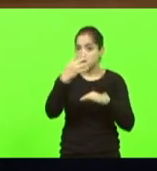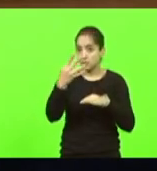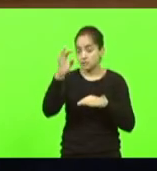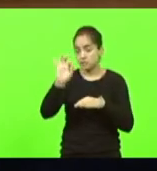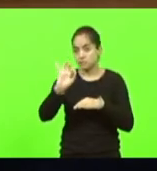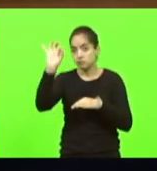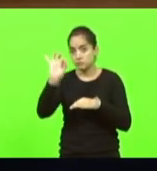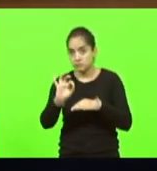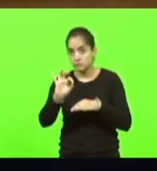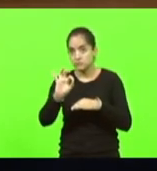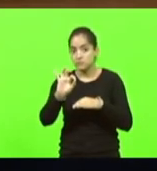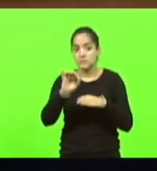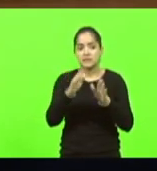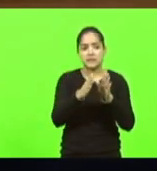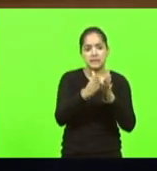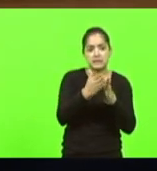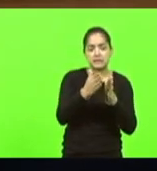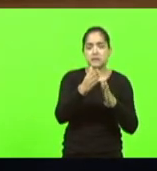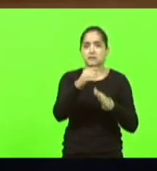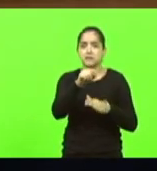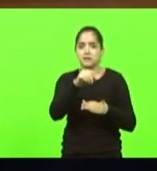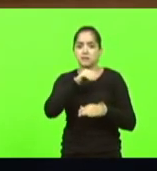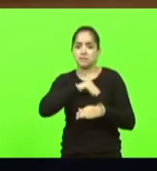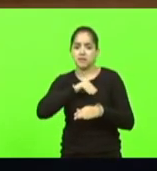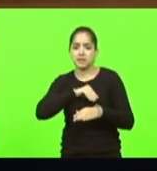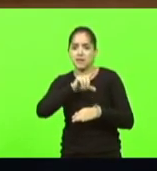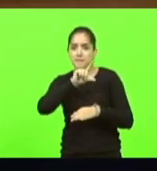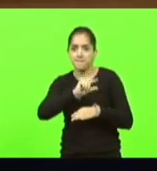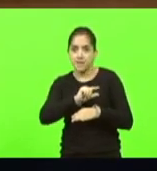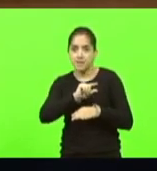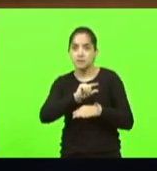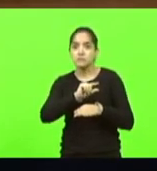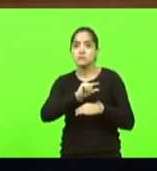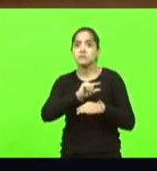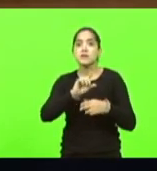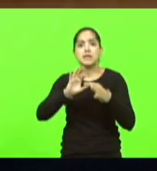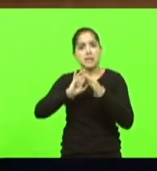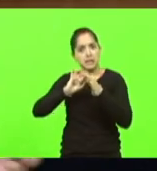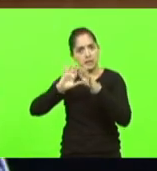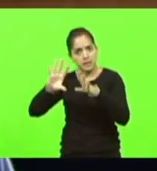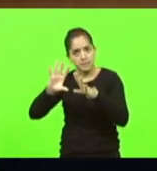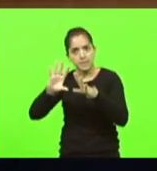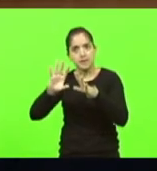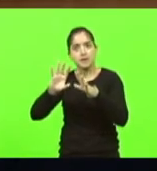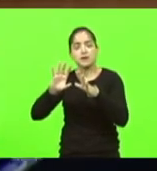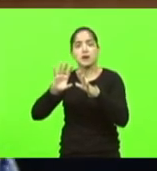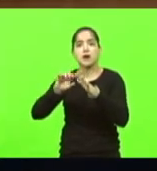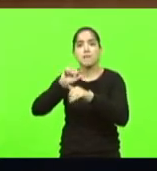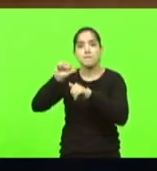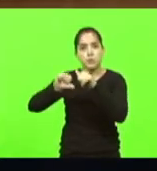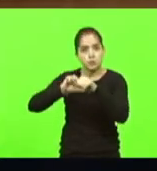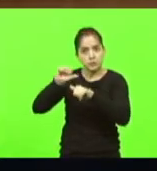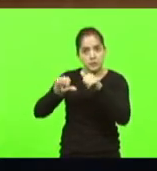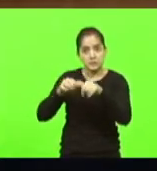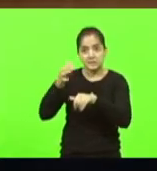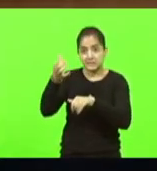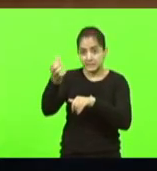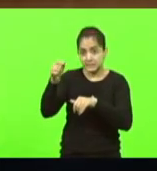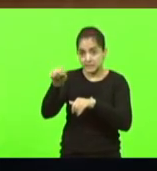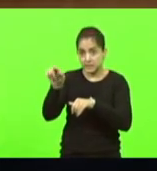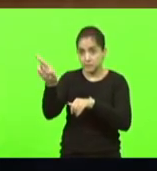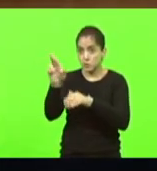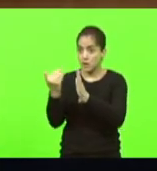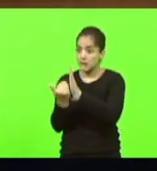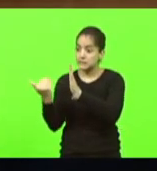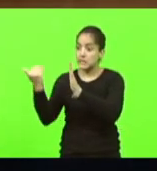retenção de quem ganha menos e e autorizar o reajuste de 6 mil reais para o próprio Governador